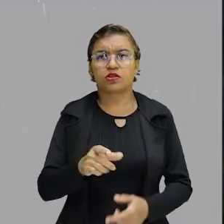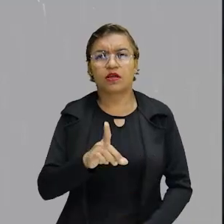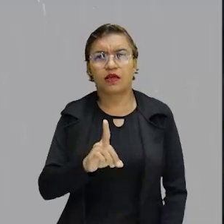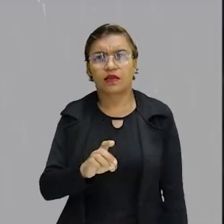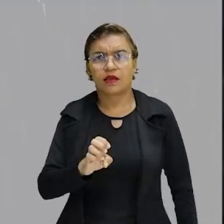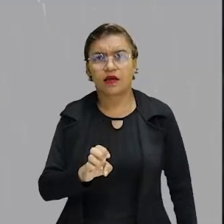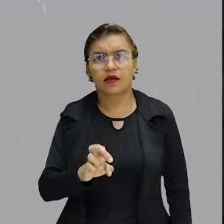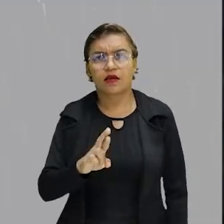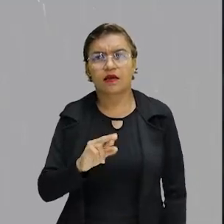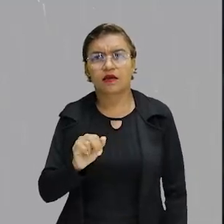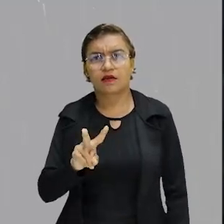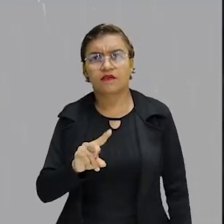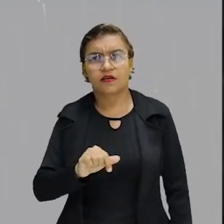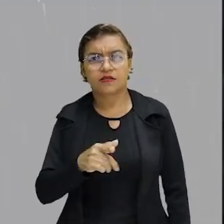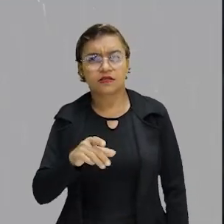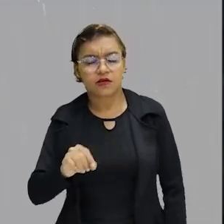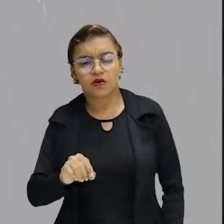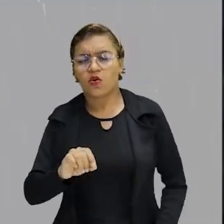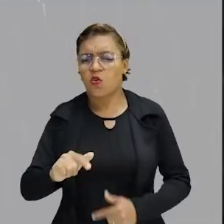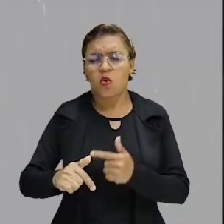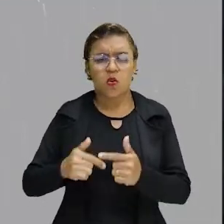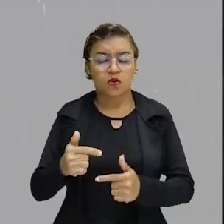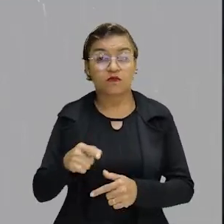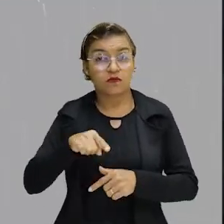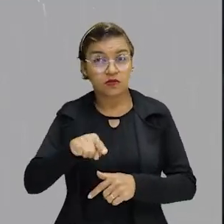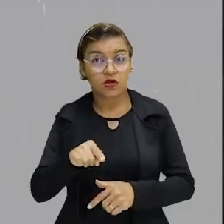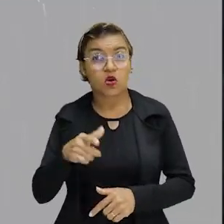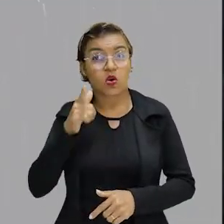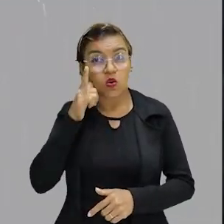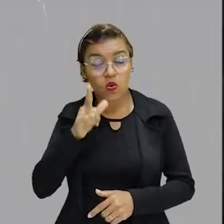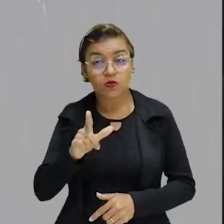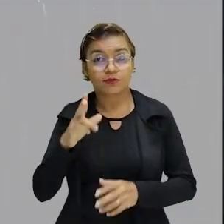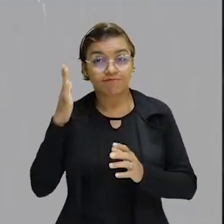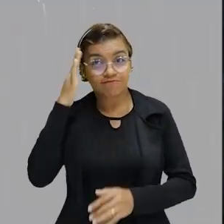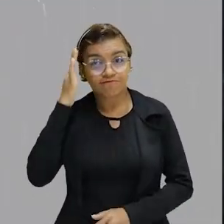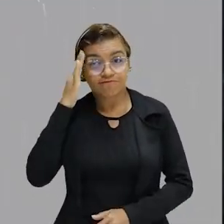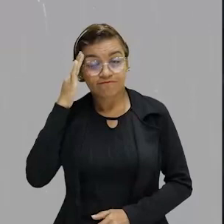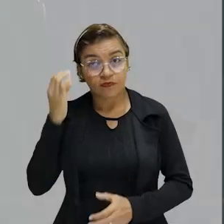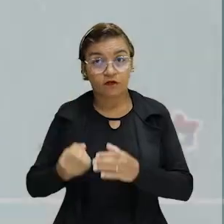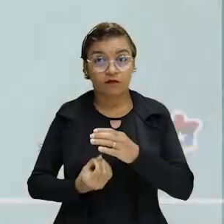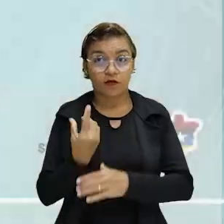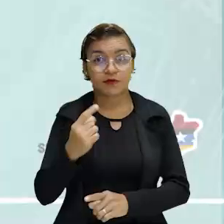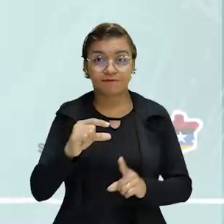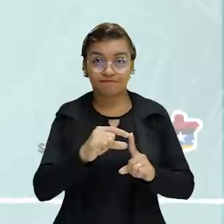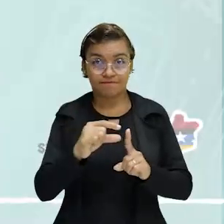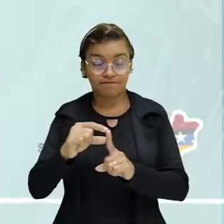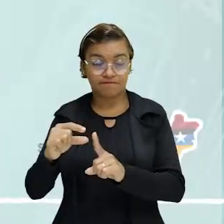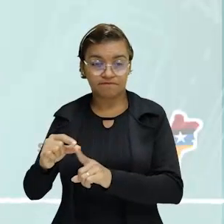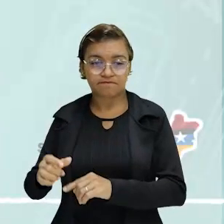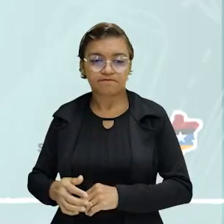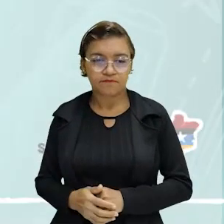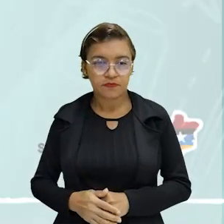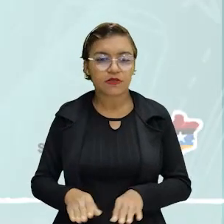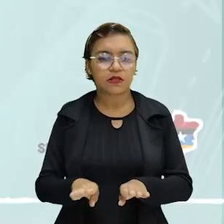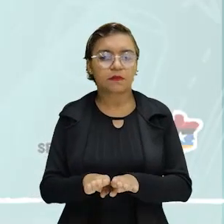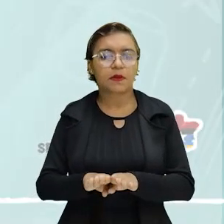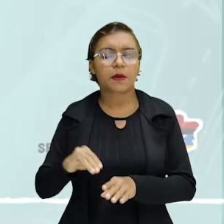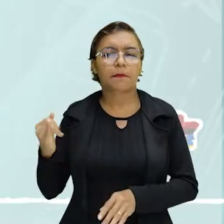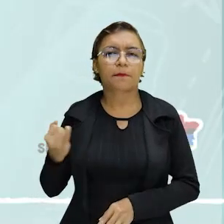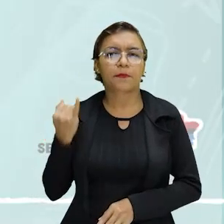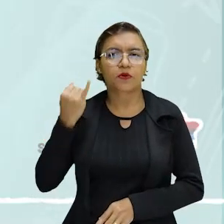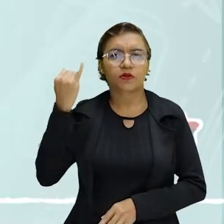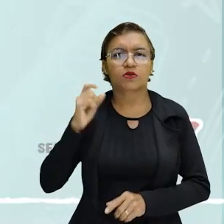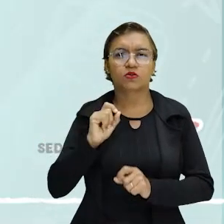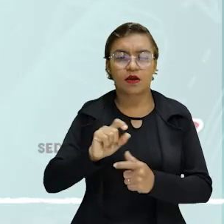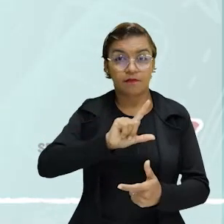conteúdo aqui de morfemas para que vocês avancem nesse processo de formação das palavras. É importante ressaltar que os